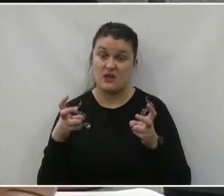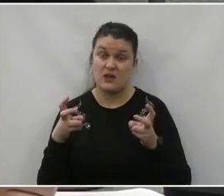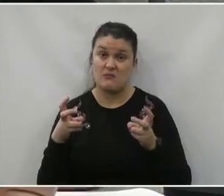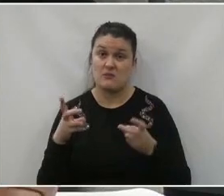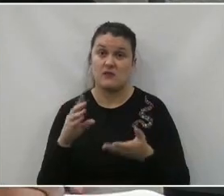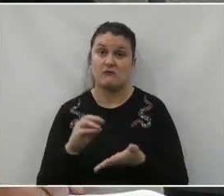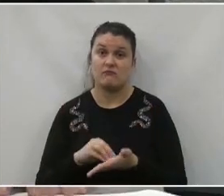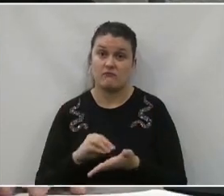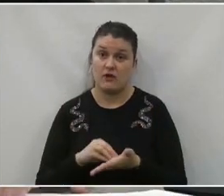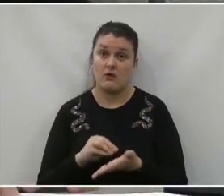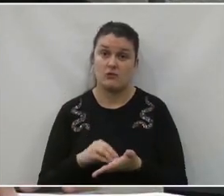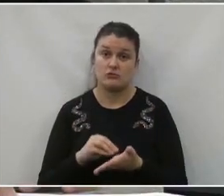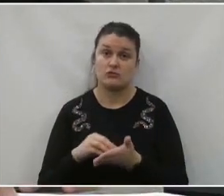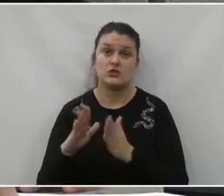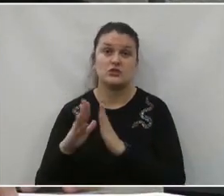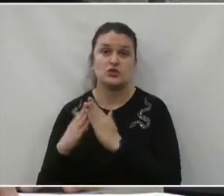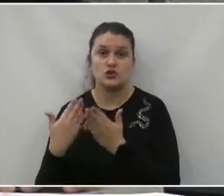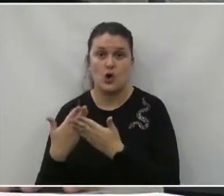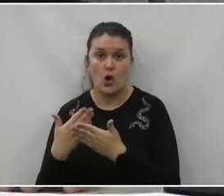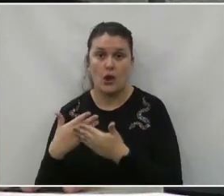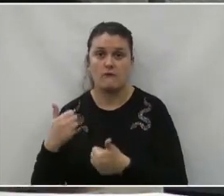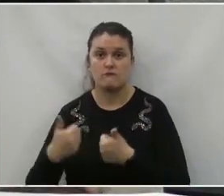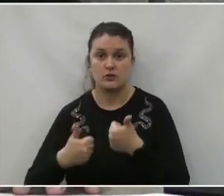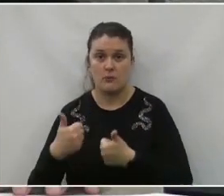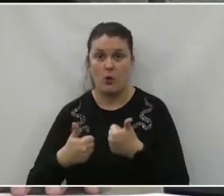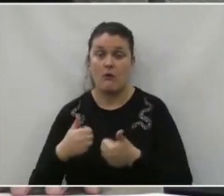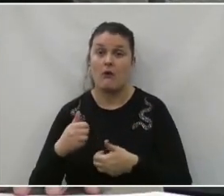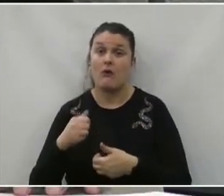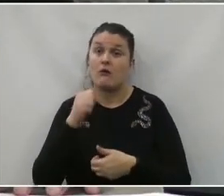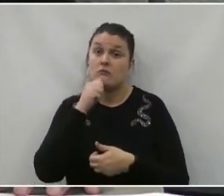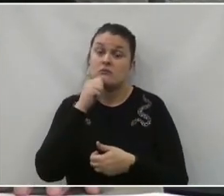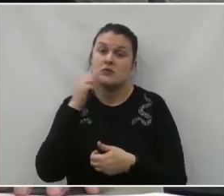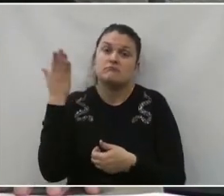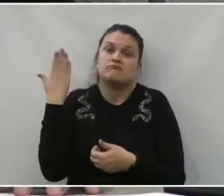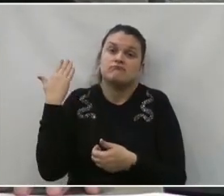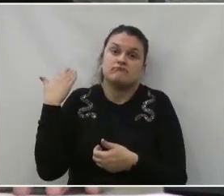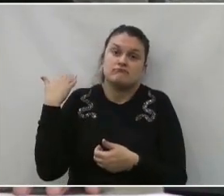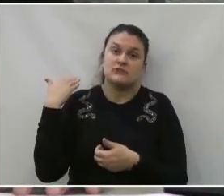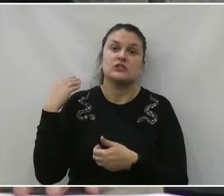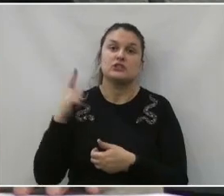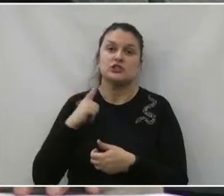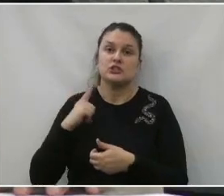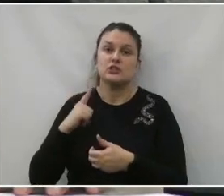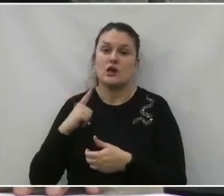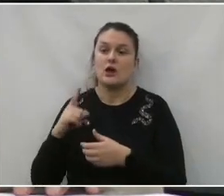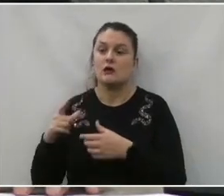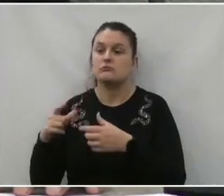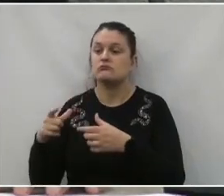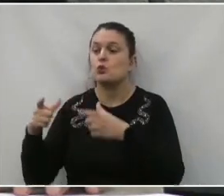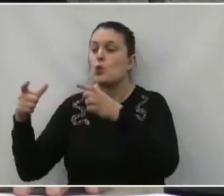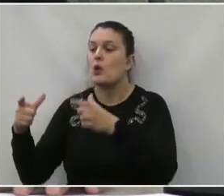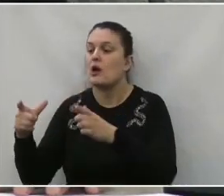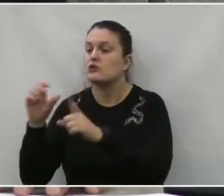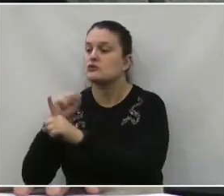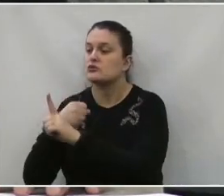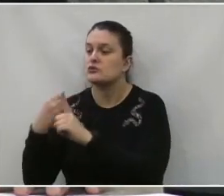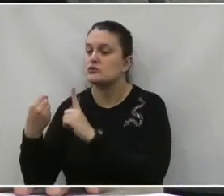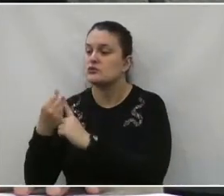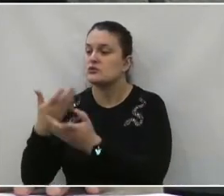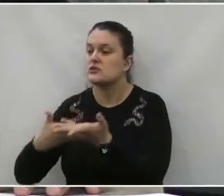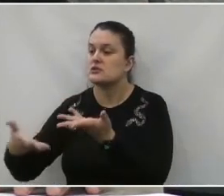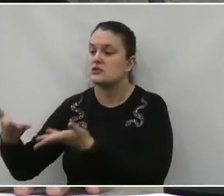muita falta essas escolinhas, que ainda era um dos instrumentos de socialização desses jovens,